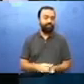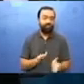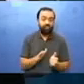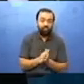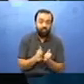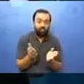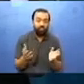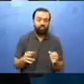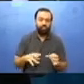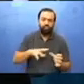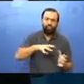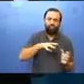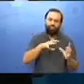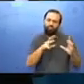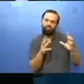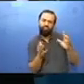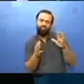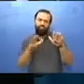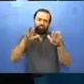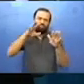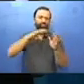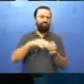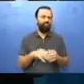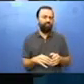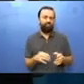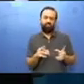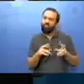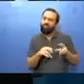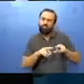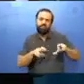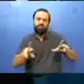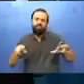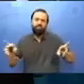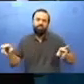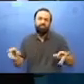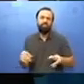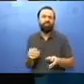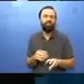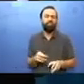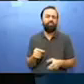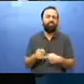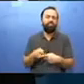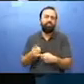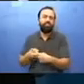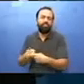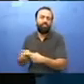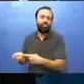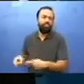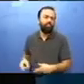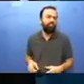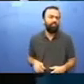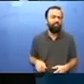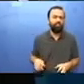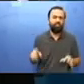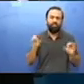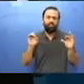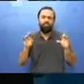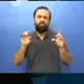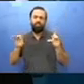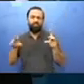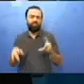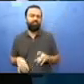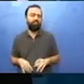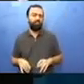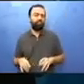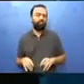é um universo entre páginas. Os livros têm várias funções e eles são muito especiais. Vejam, algumas funções nós